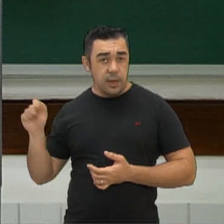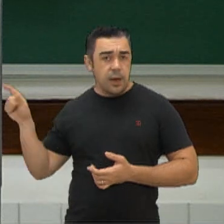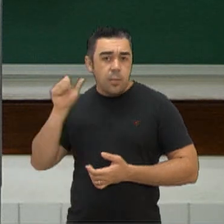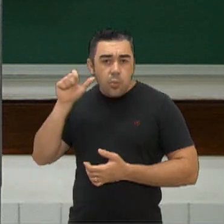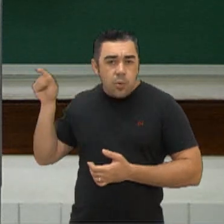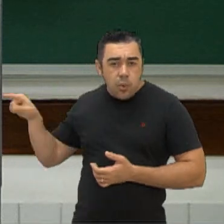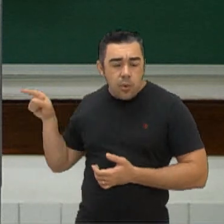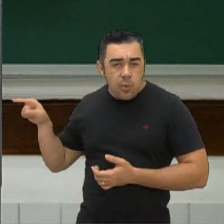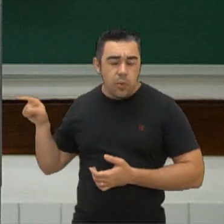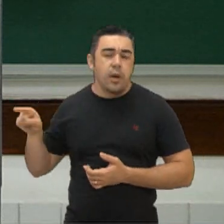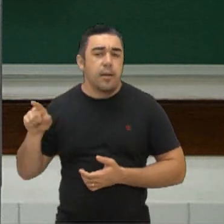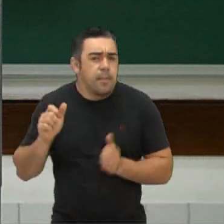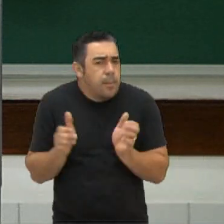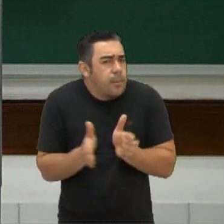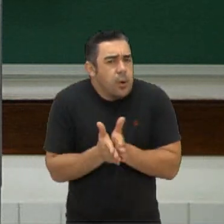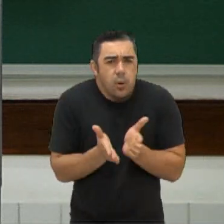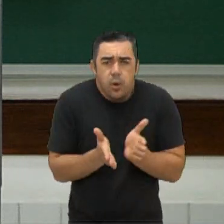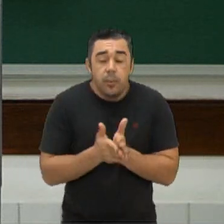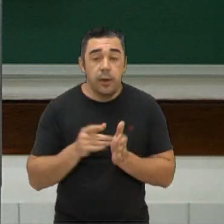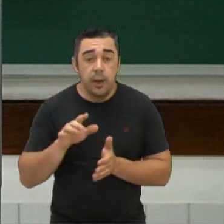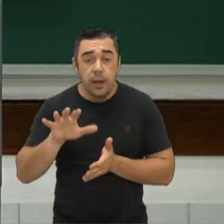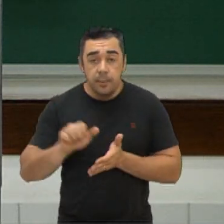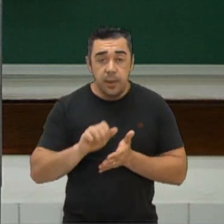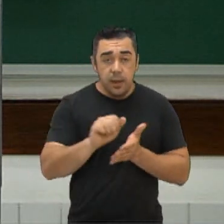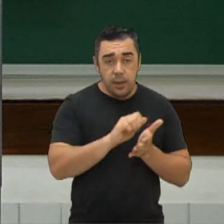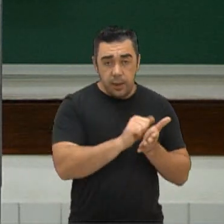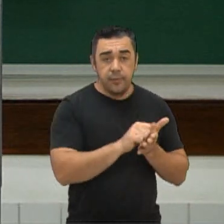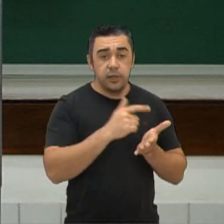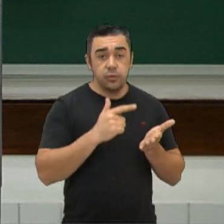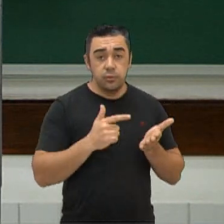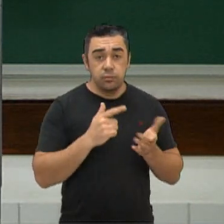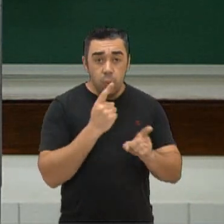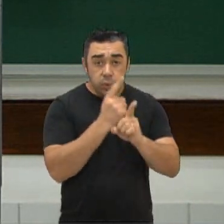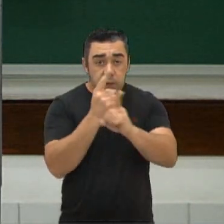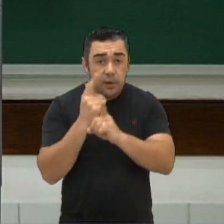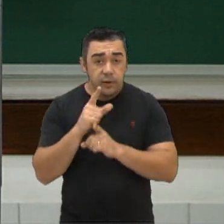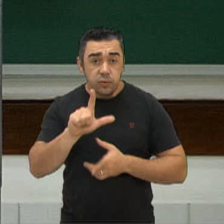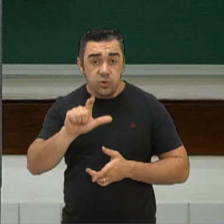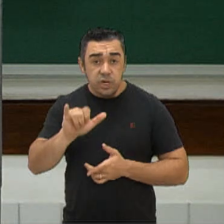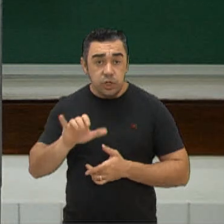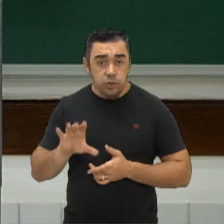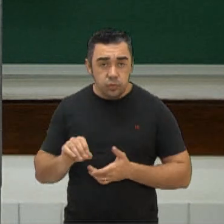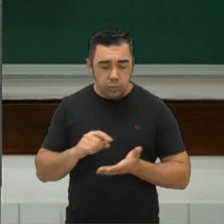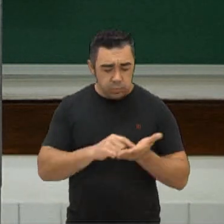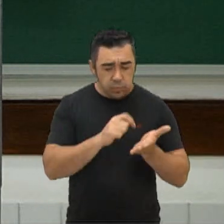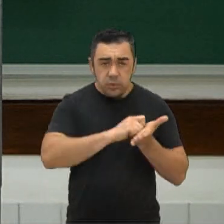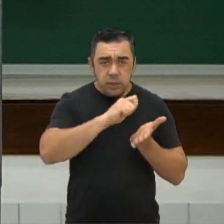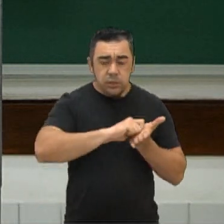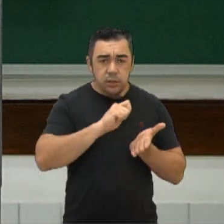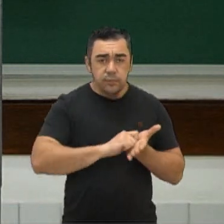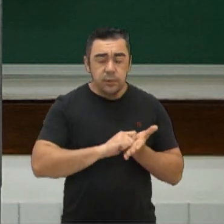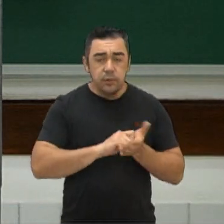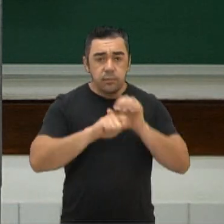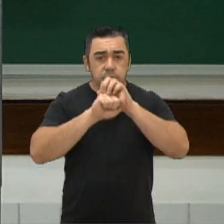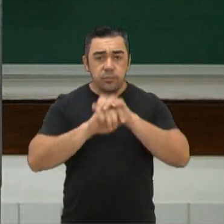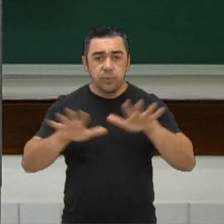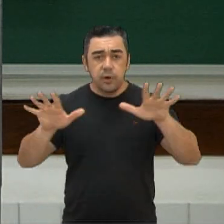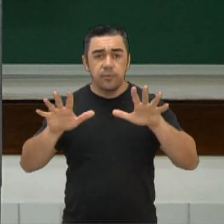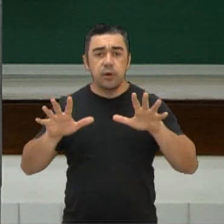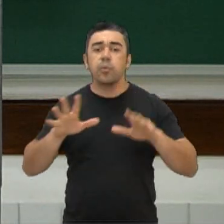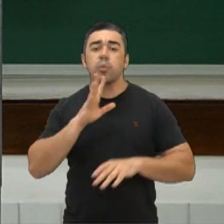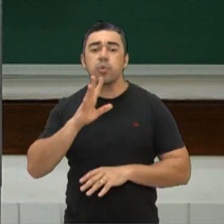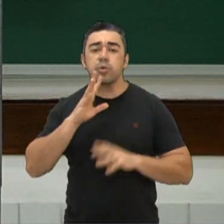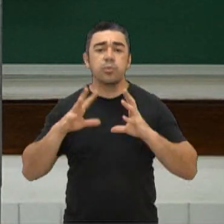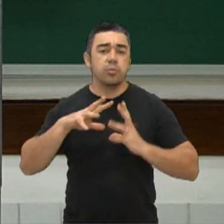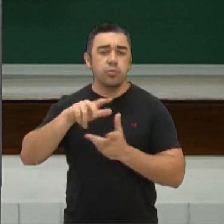os diários, né, os cadernos, e ela fazia suas escritas. E esses diários ficaram conhecidos no mundo todo. Tem um livro fantástico